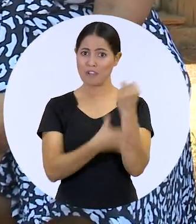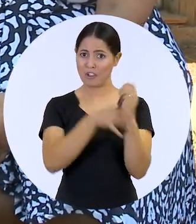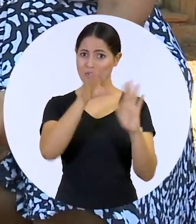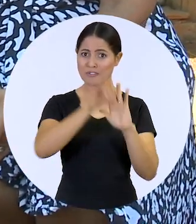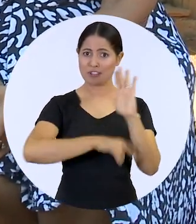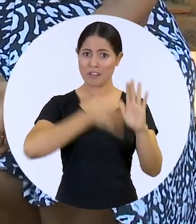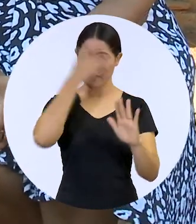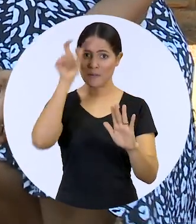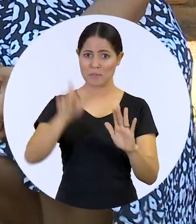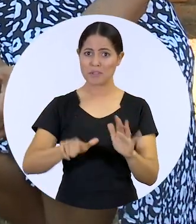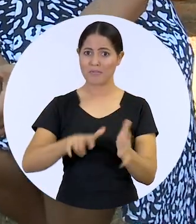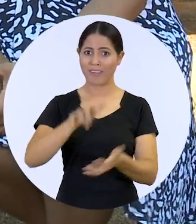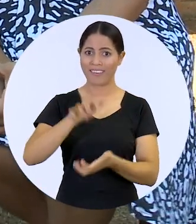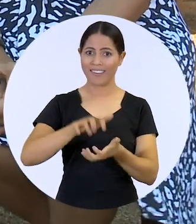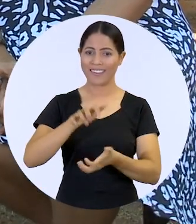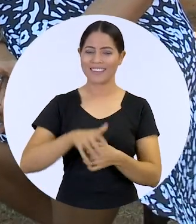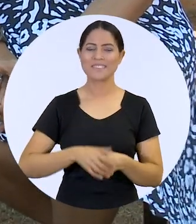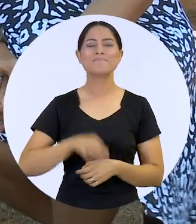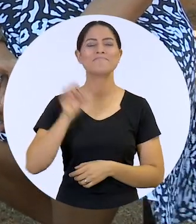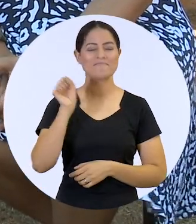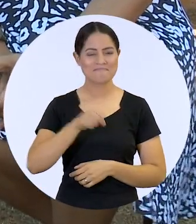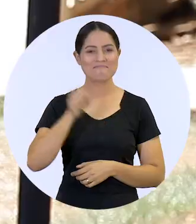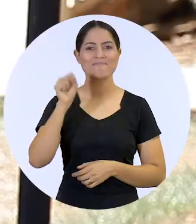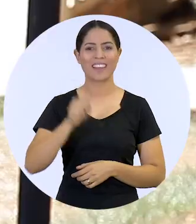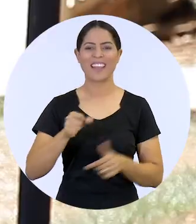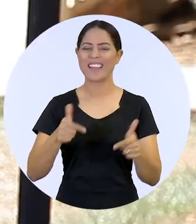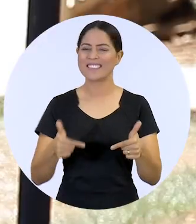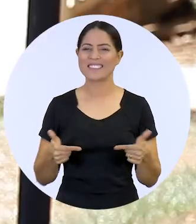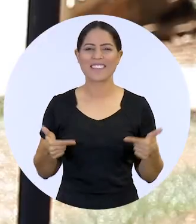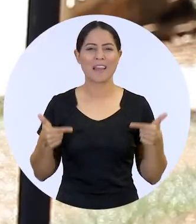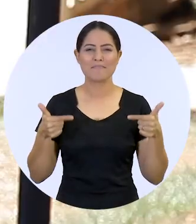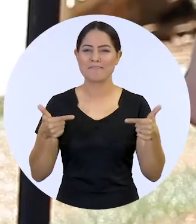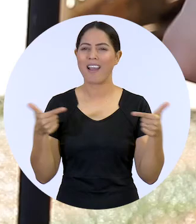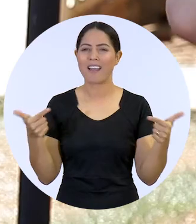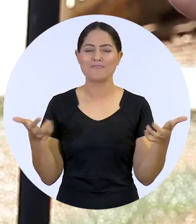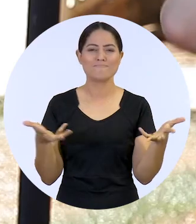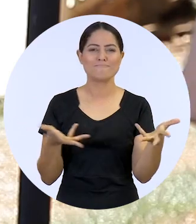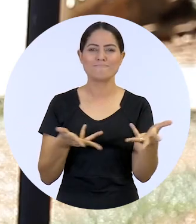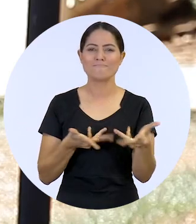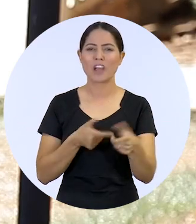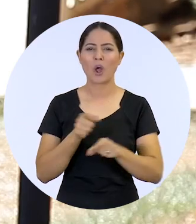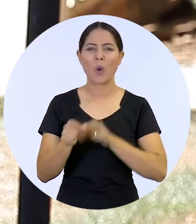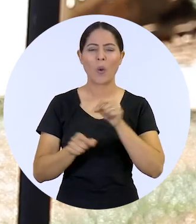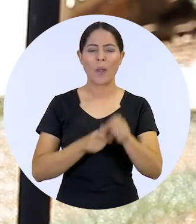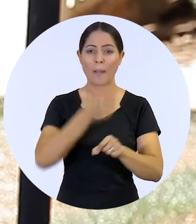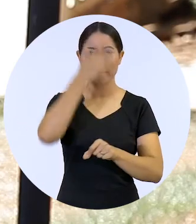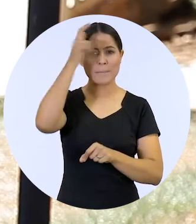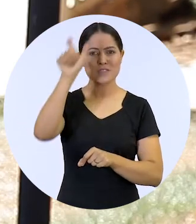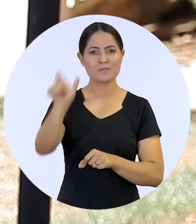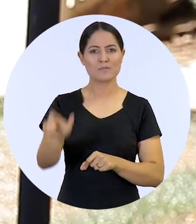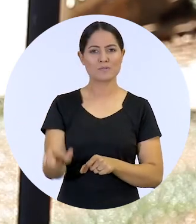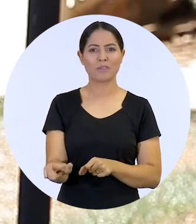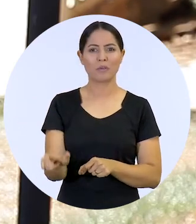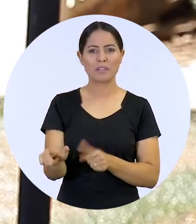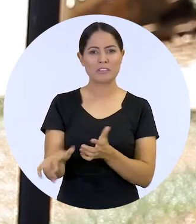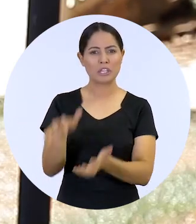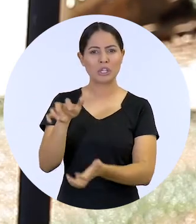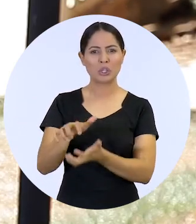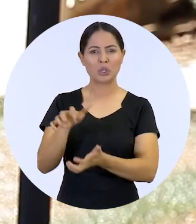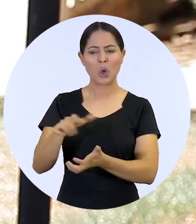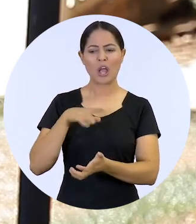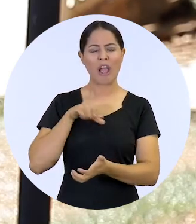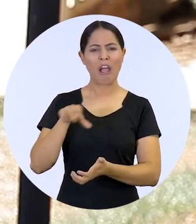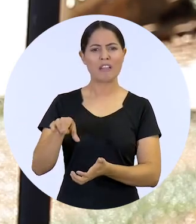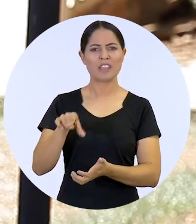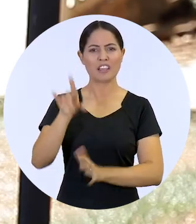direitos dos idosos? Sem dúvida. Esse trabalho todo que eles estão fazendo leva as pessoas a ter a